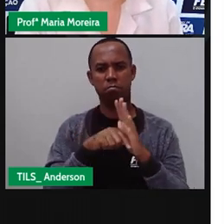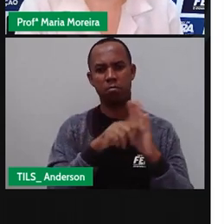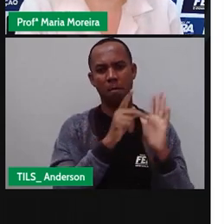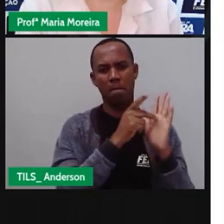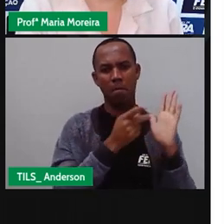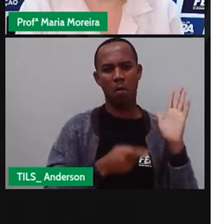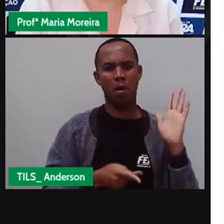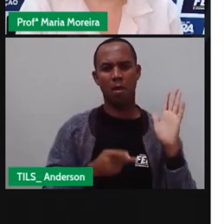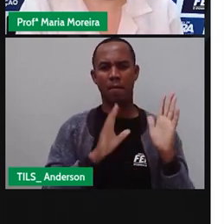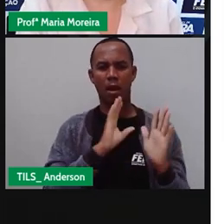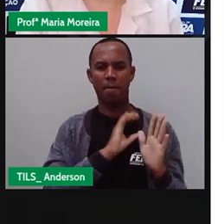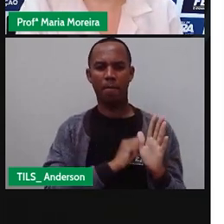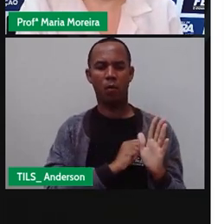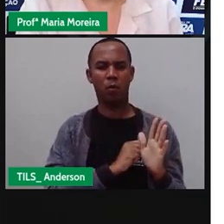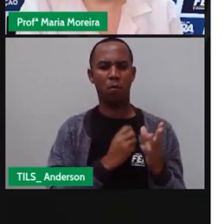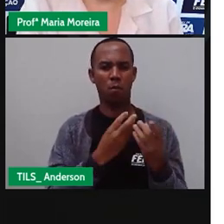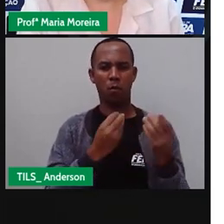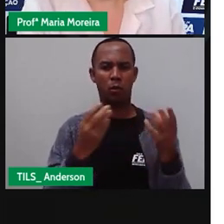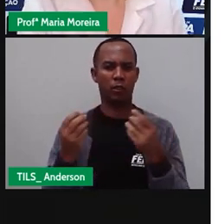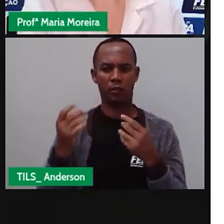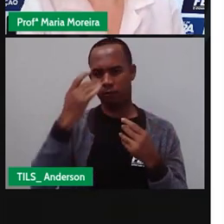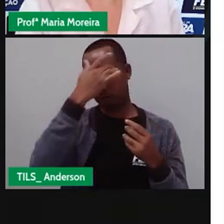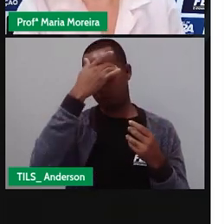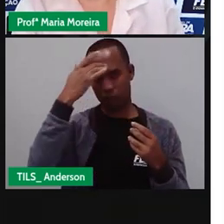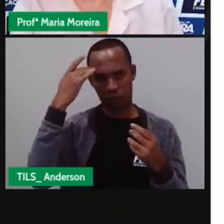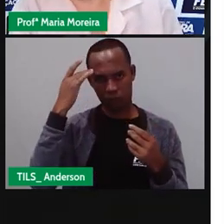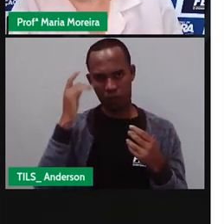ela encantou gerações, né,